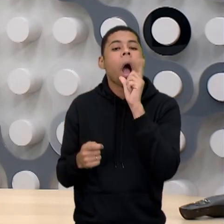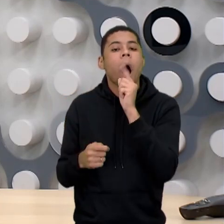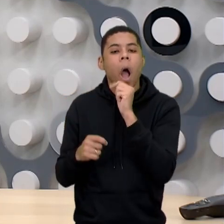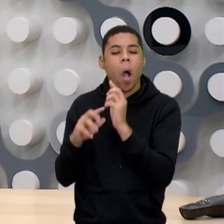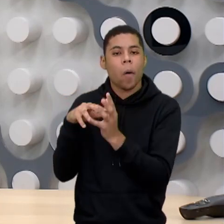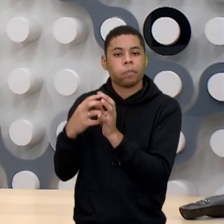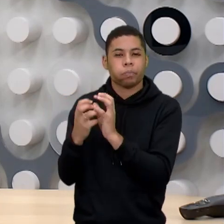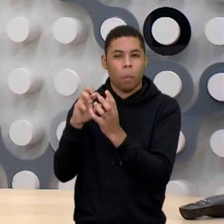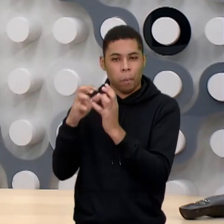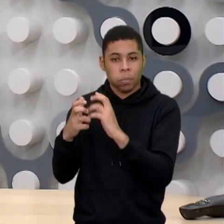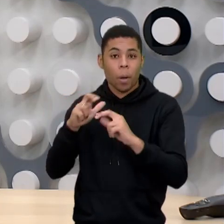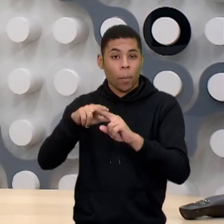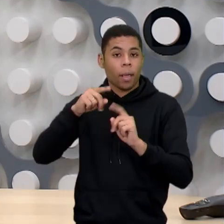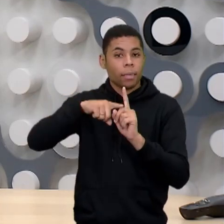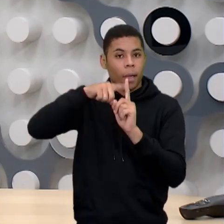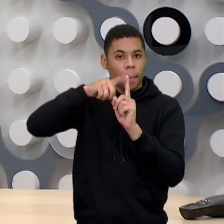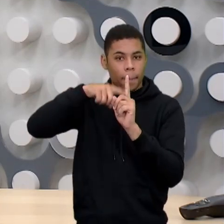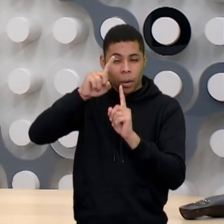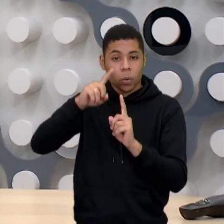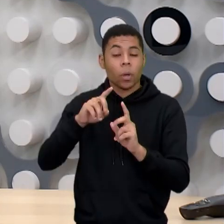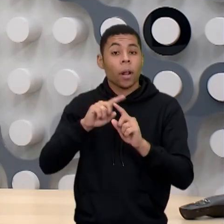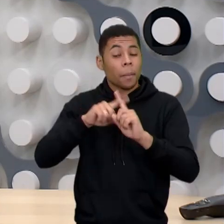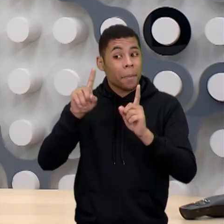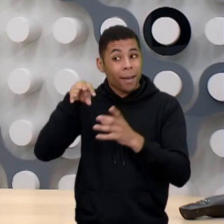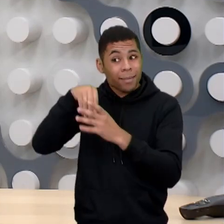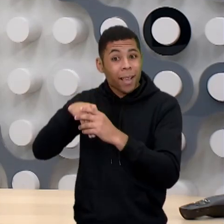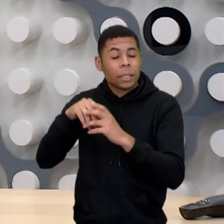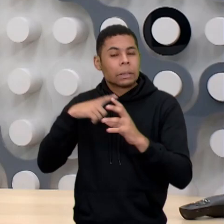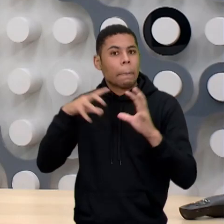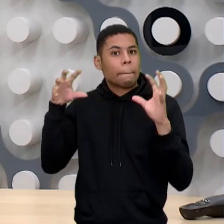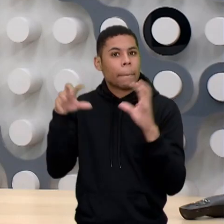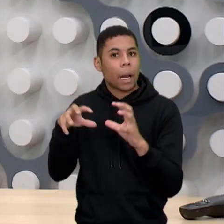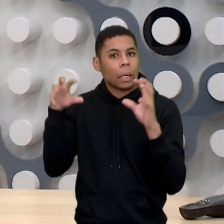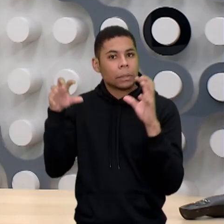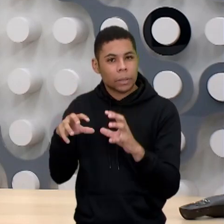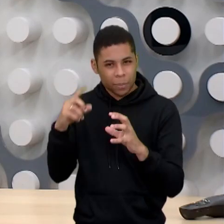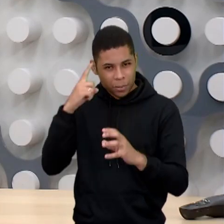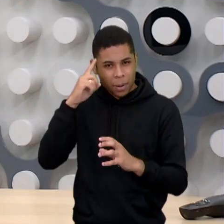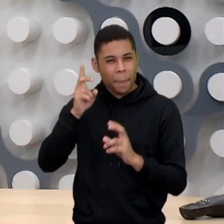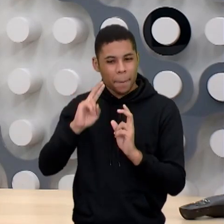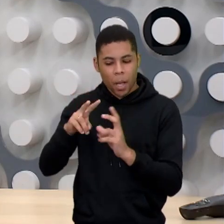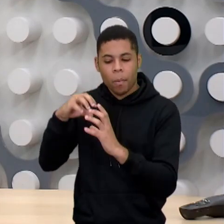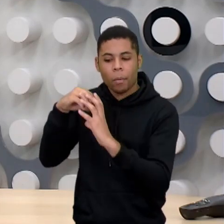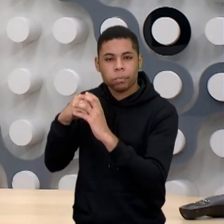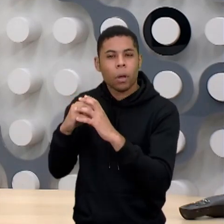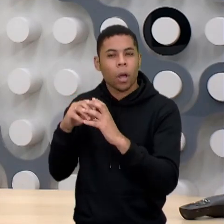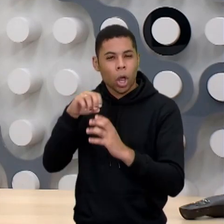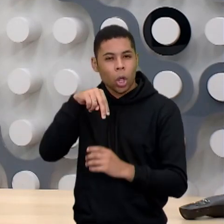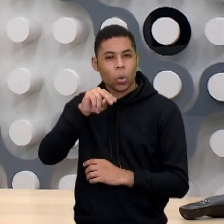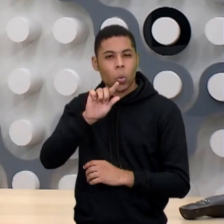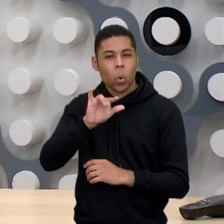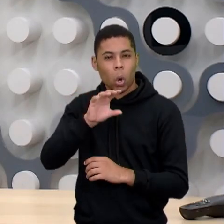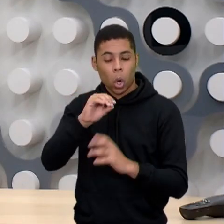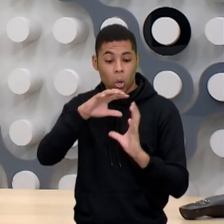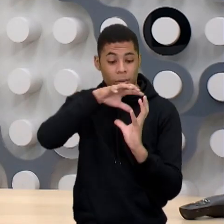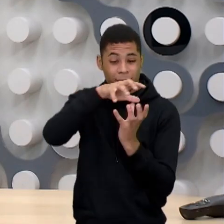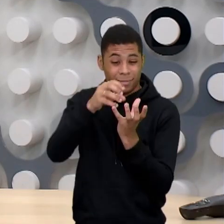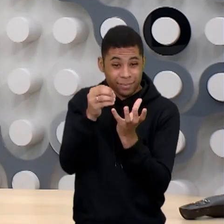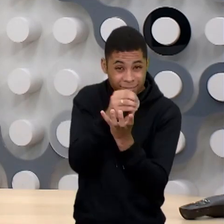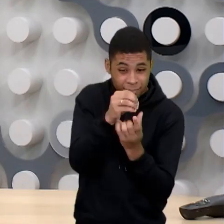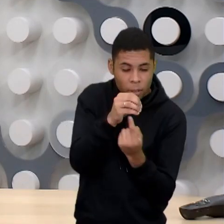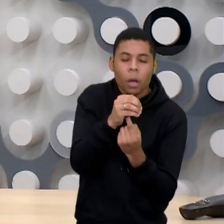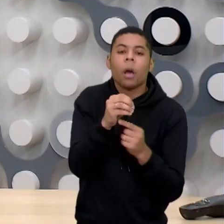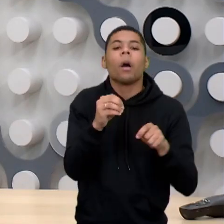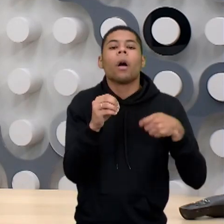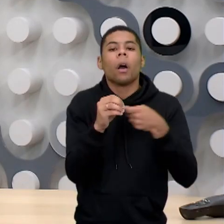altas temperaturas, mas pela pressão exercida aí no nosso núcleo, né? No nosso centro aí do planeta, ele é